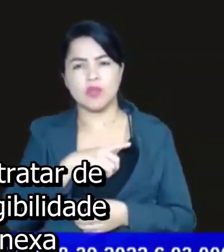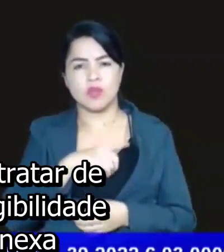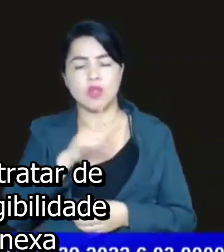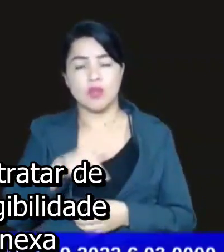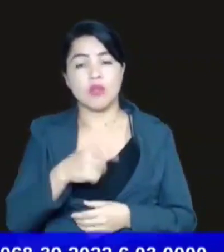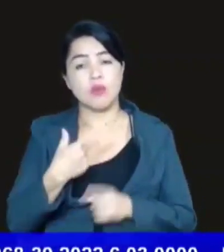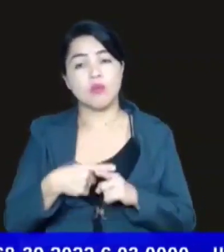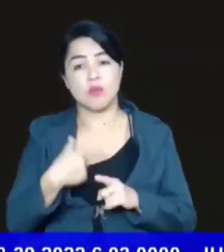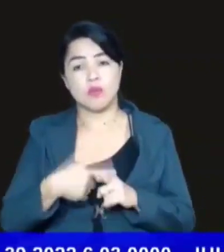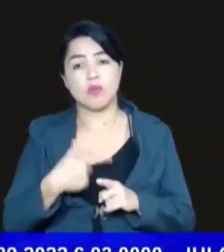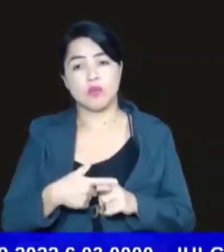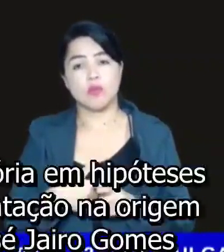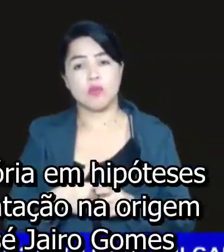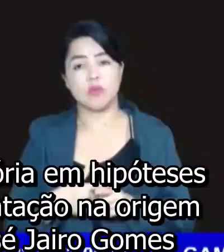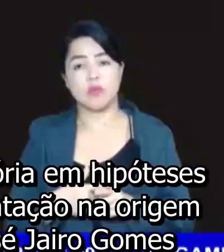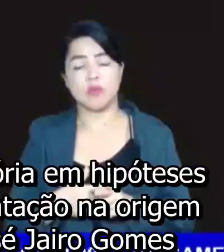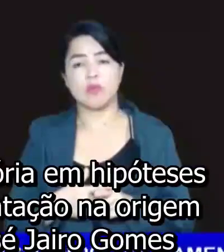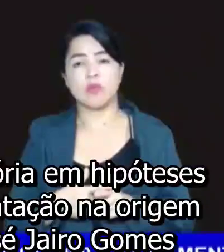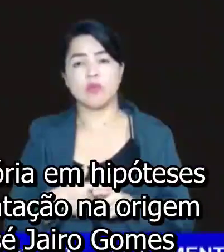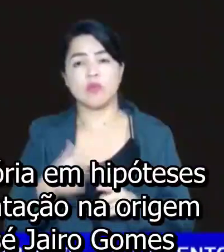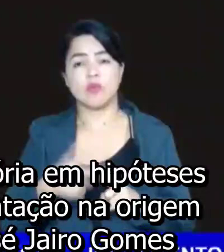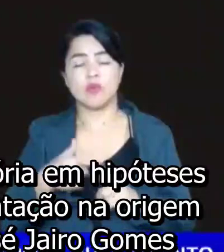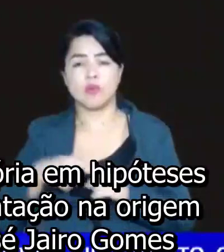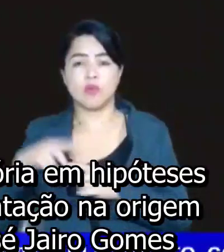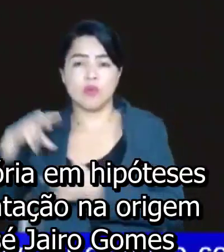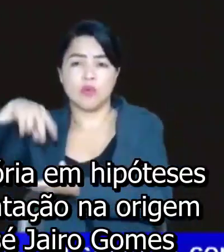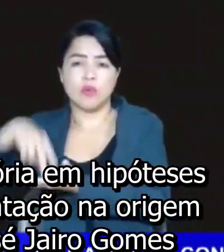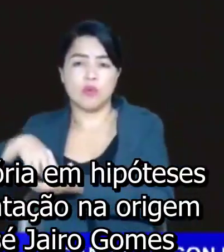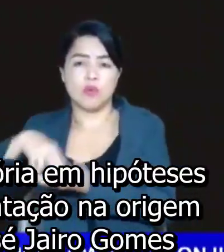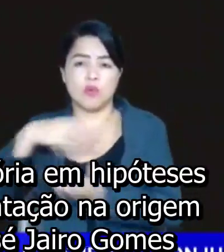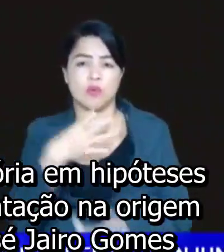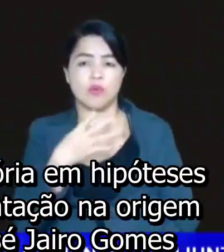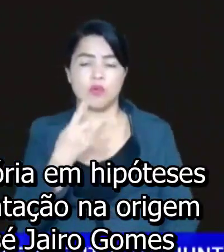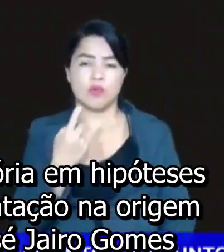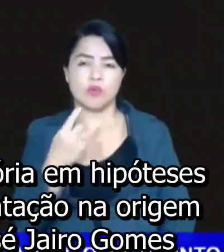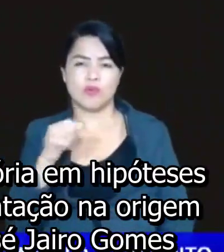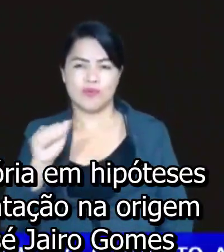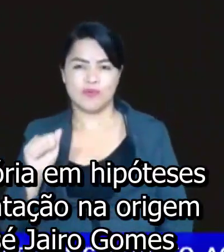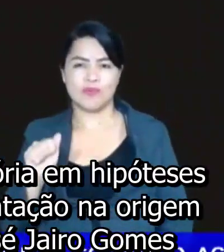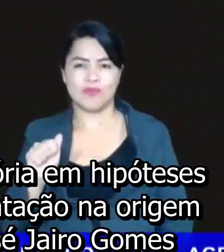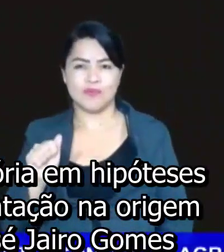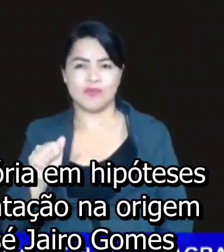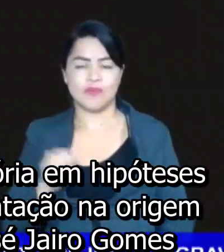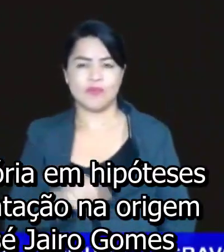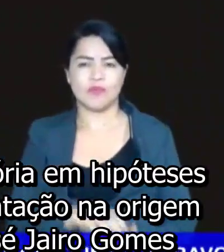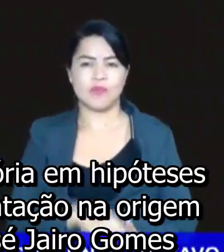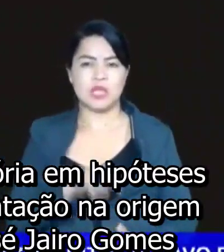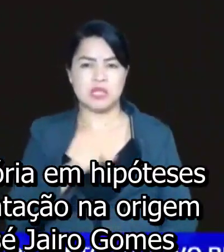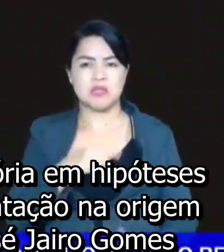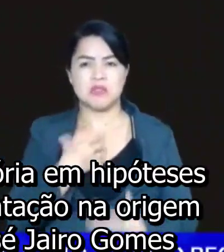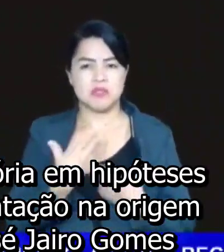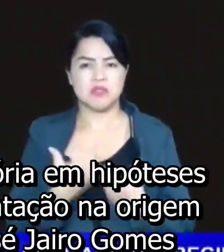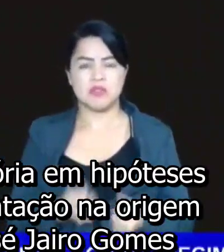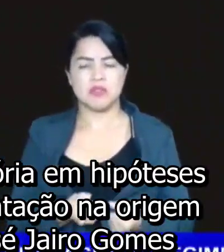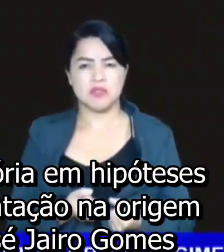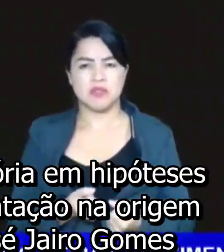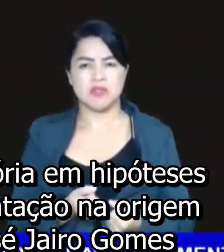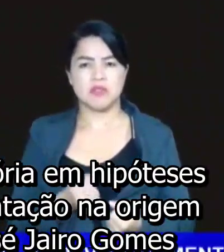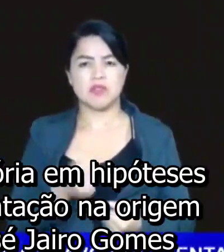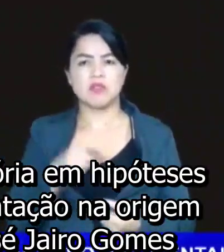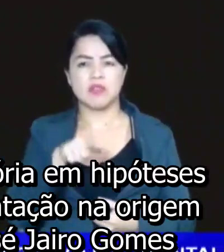consequência anexa da representação do 41A, e o não cabimento da